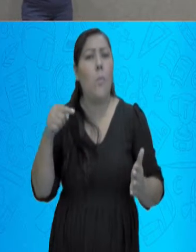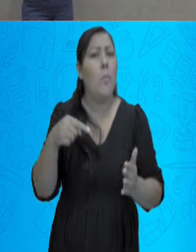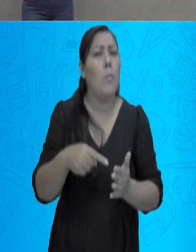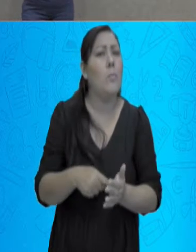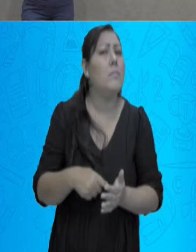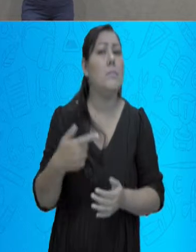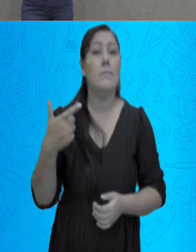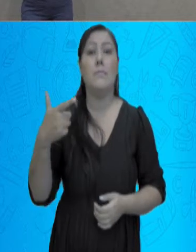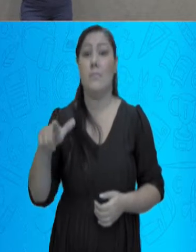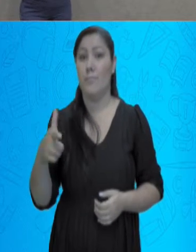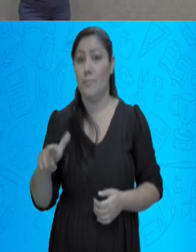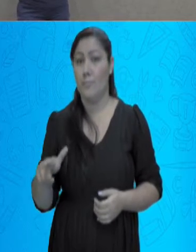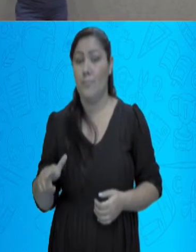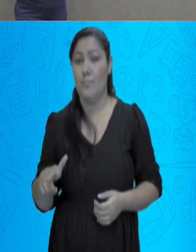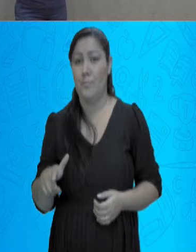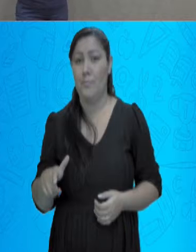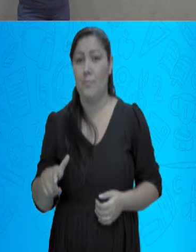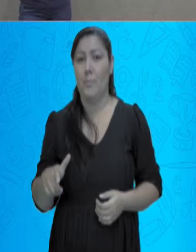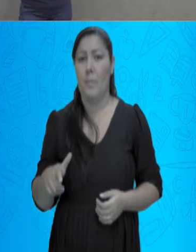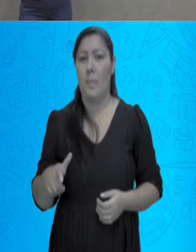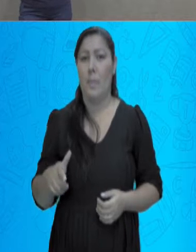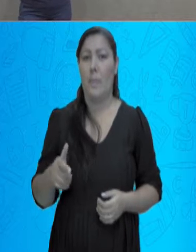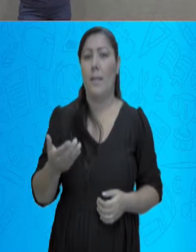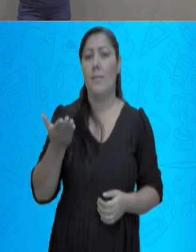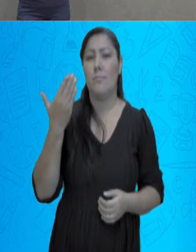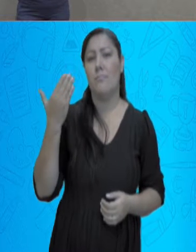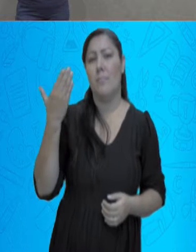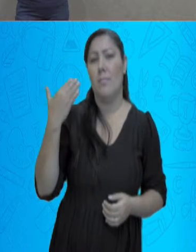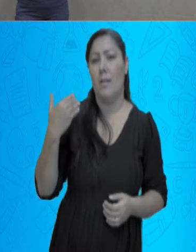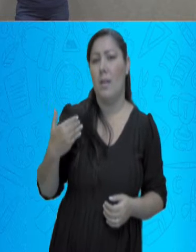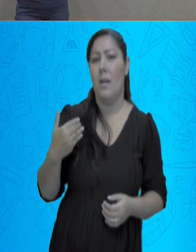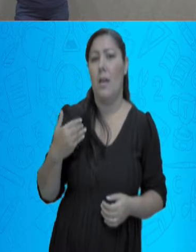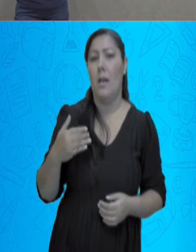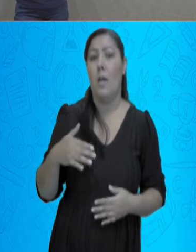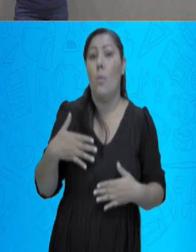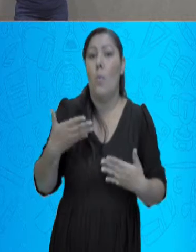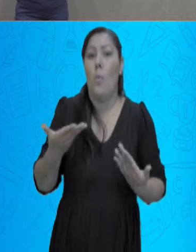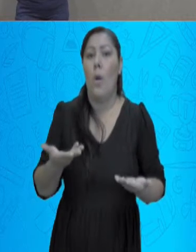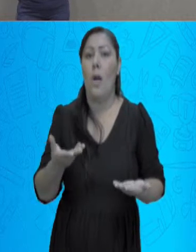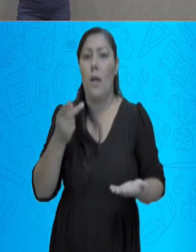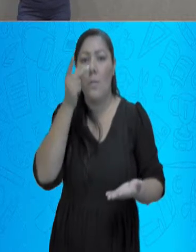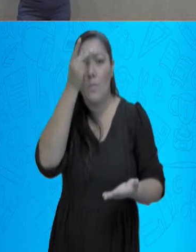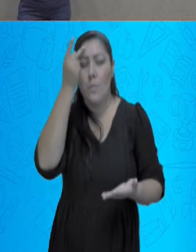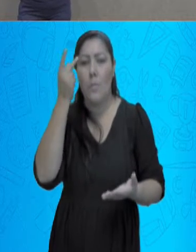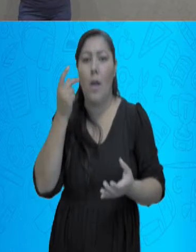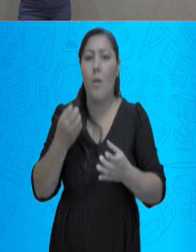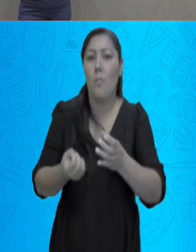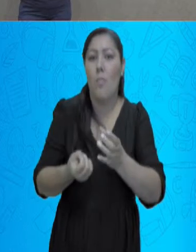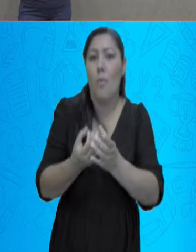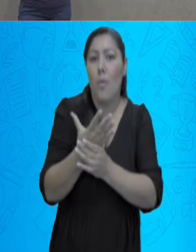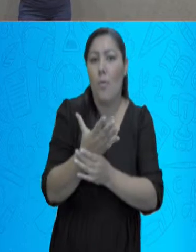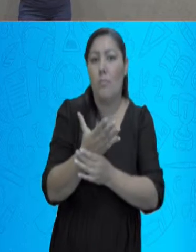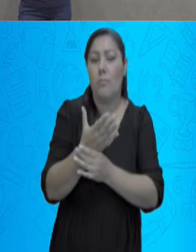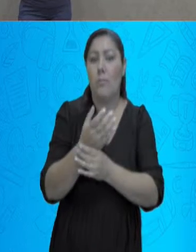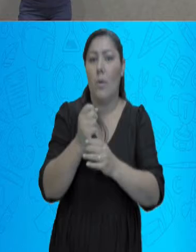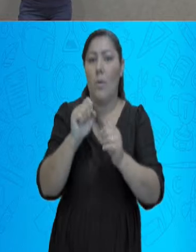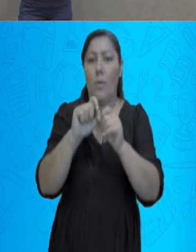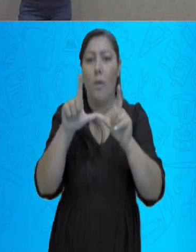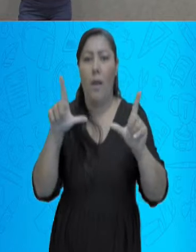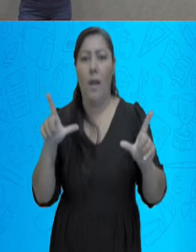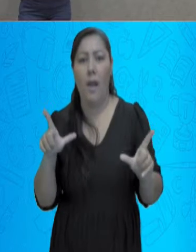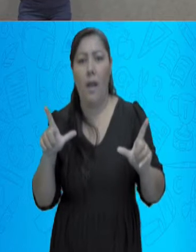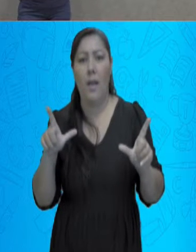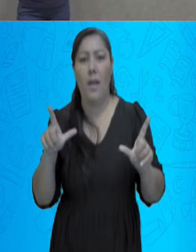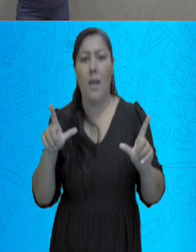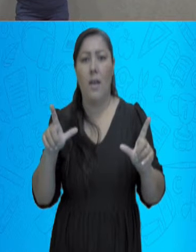maior. A origem dessa ilustração não tem nenhuma relação com o movimento que defende o direito das